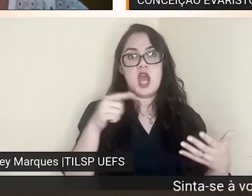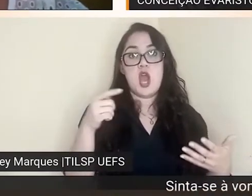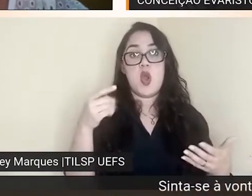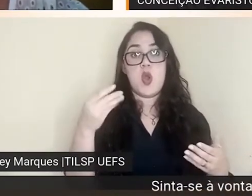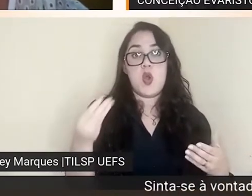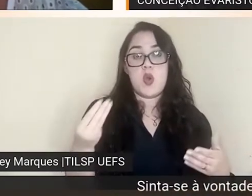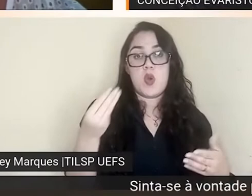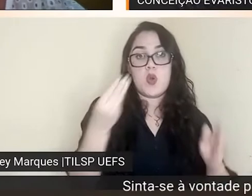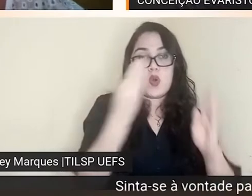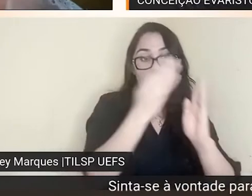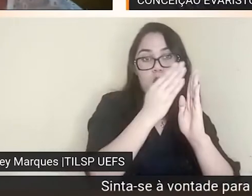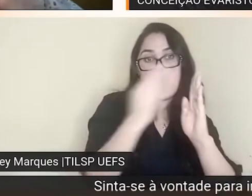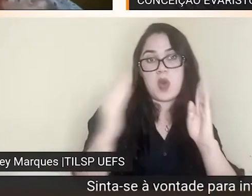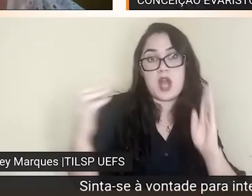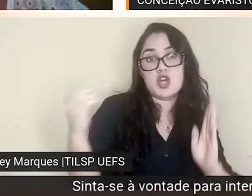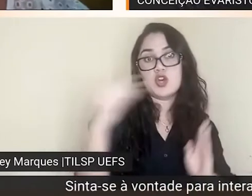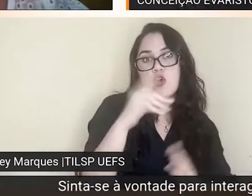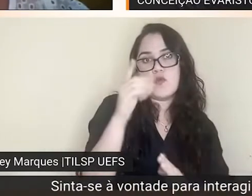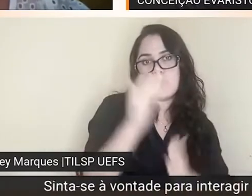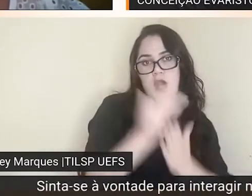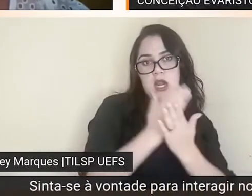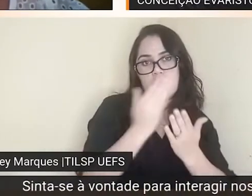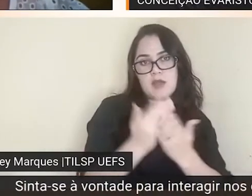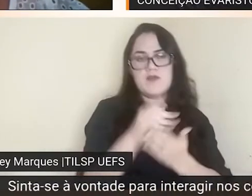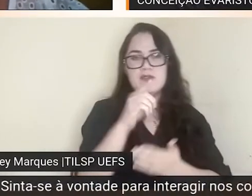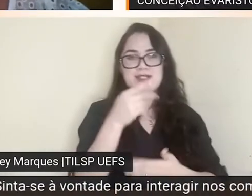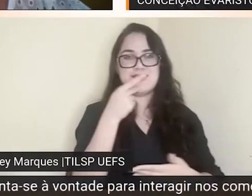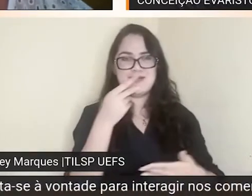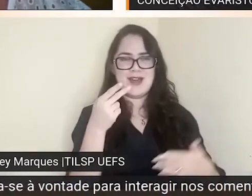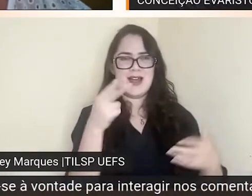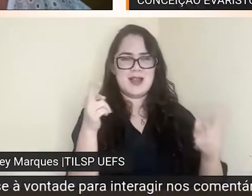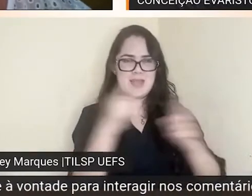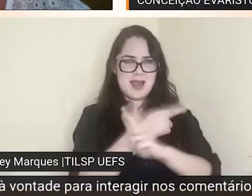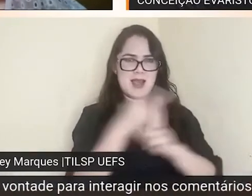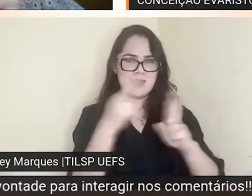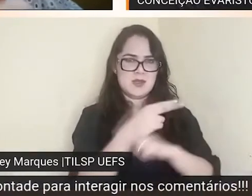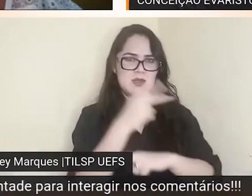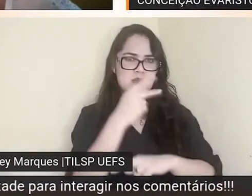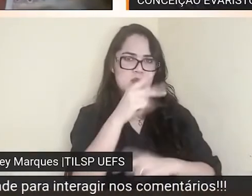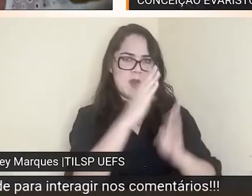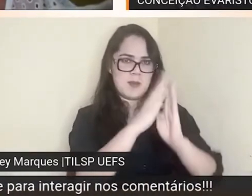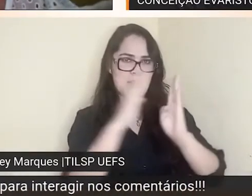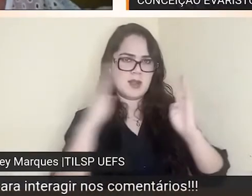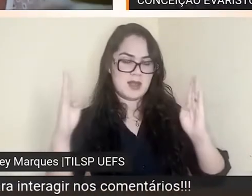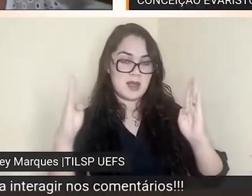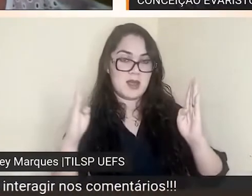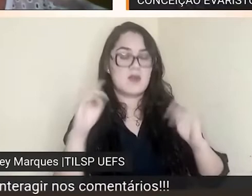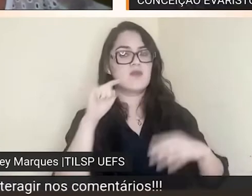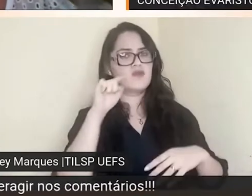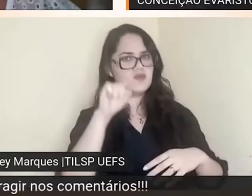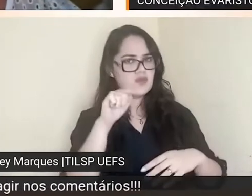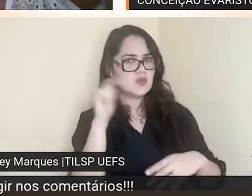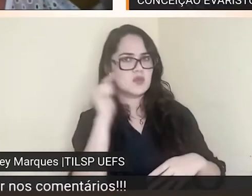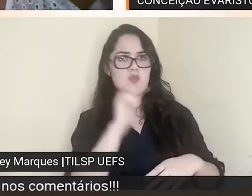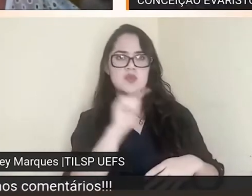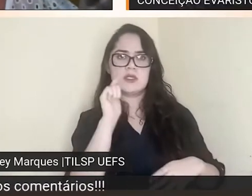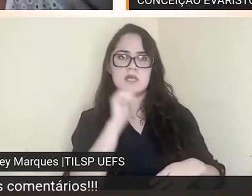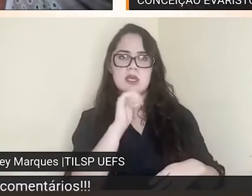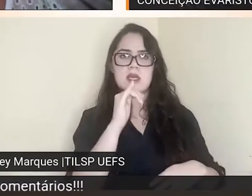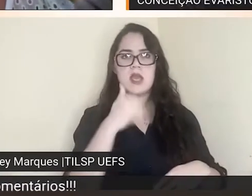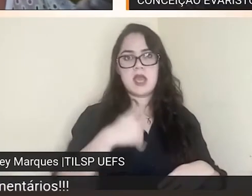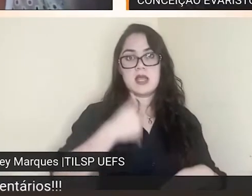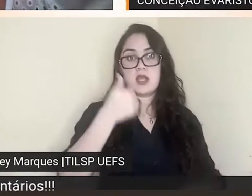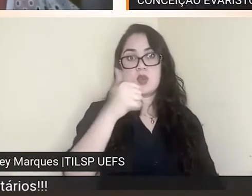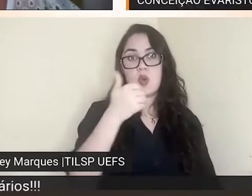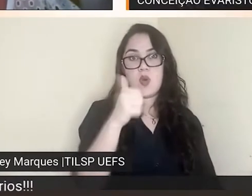pouco também, né, dessa tua relação com a biblioteca, né? Como a biblioteca, você chega, você diz que aos 11 anos